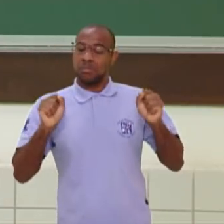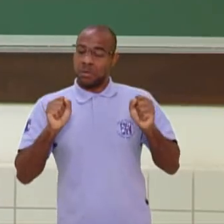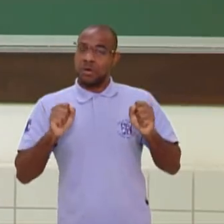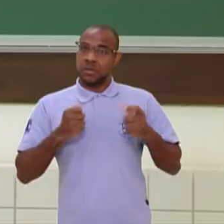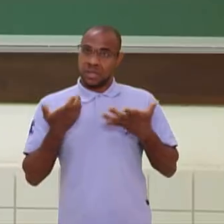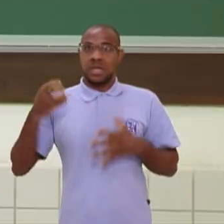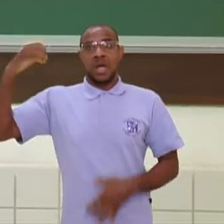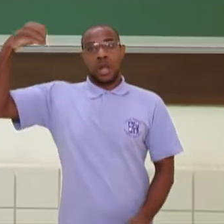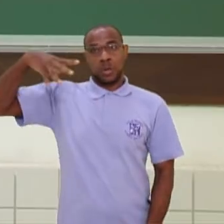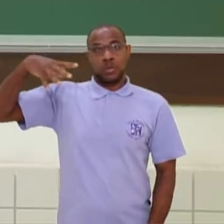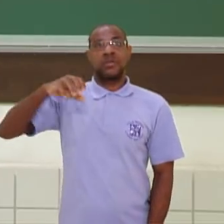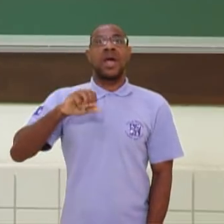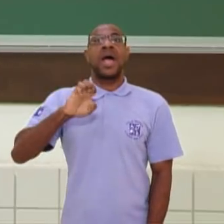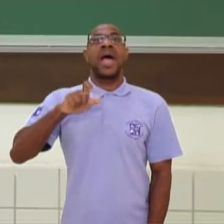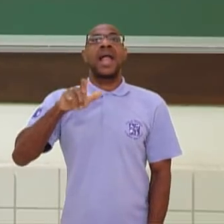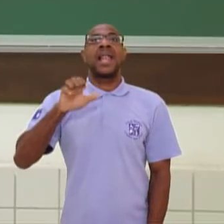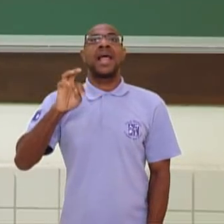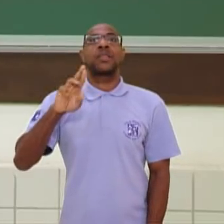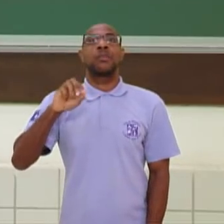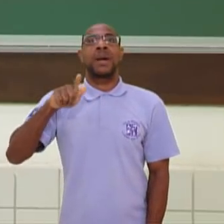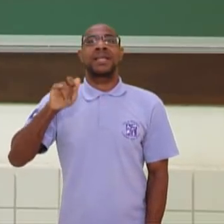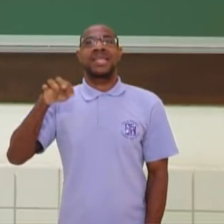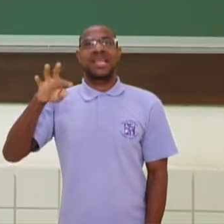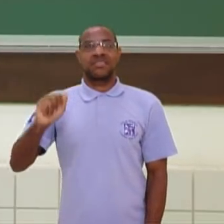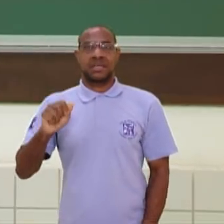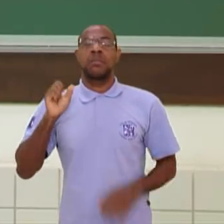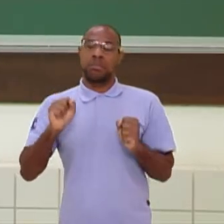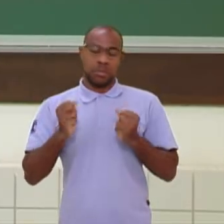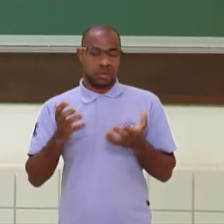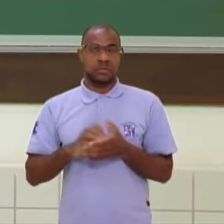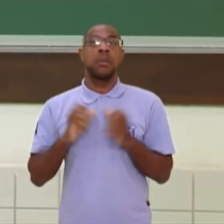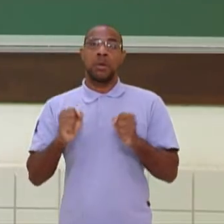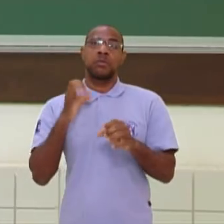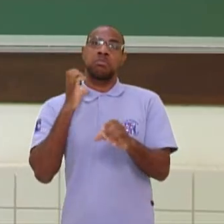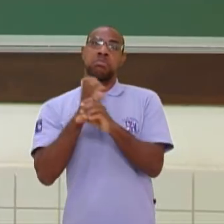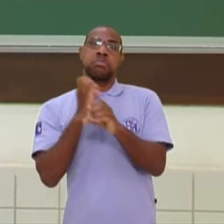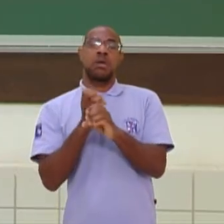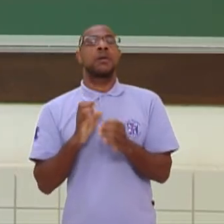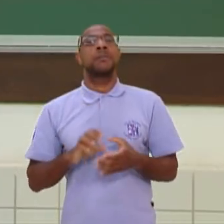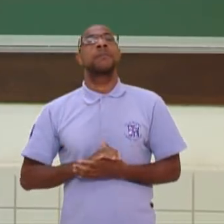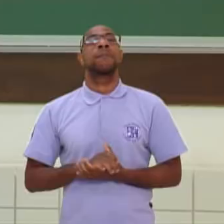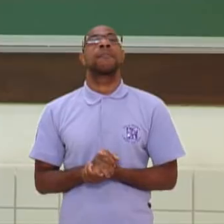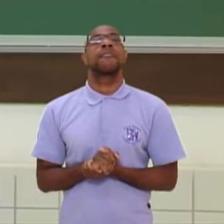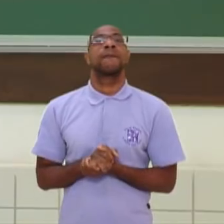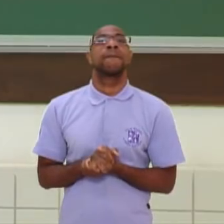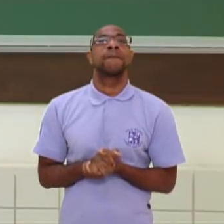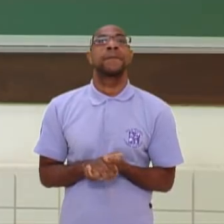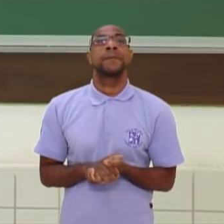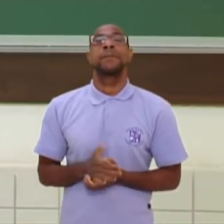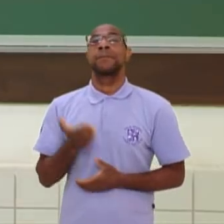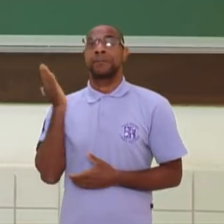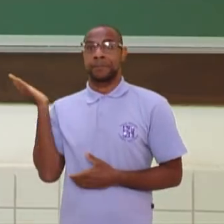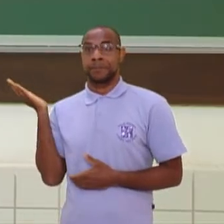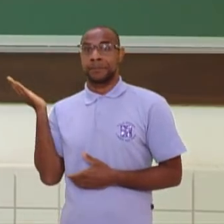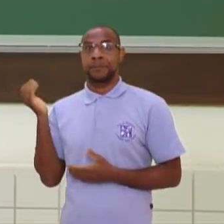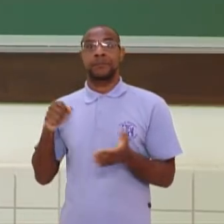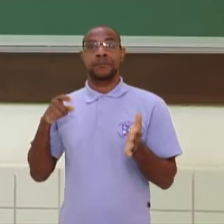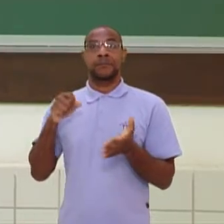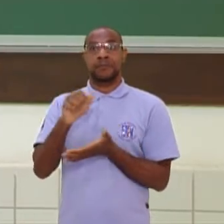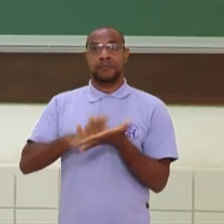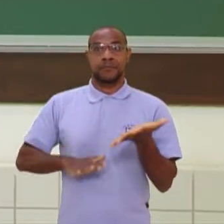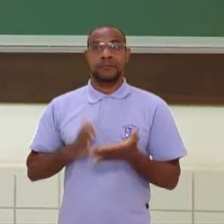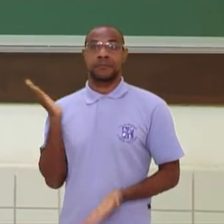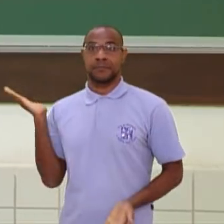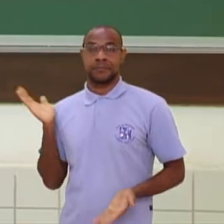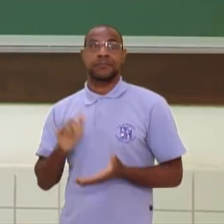esse o contexto que tem. Por isso que eu consigo bloquear ela, certo? Então, tem essa estruturação. Vamos avançar aqui. Para o nosso primeiro exercício,